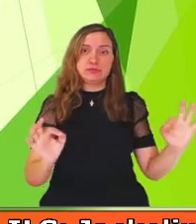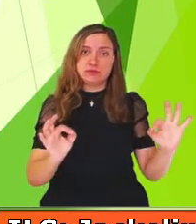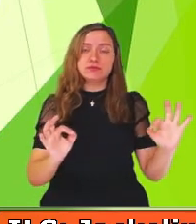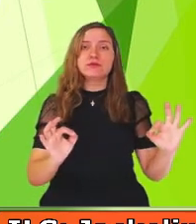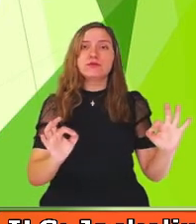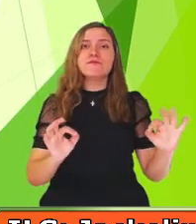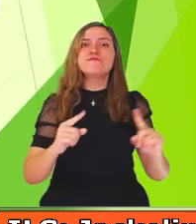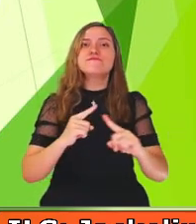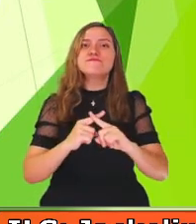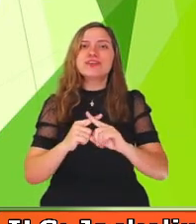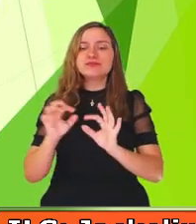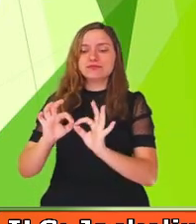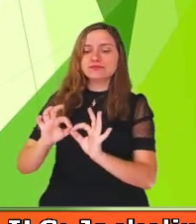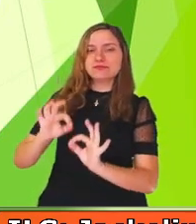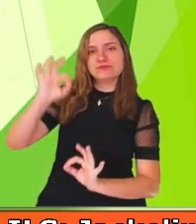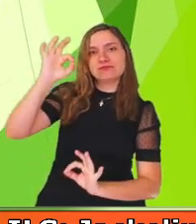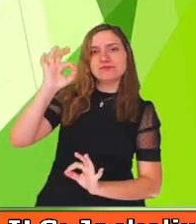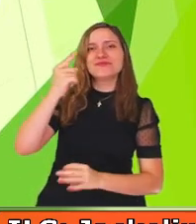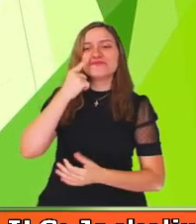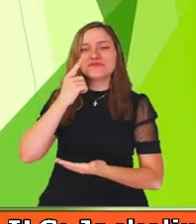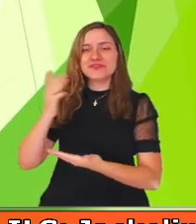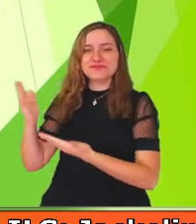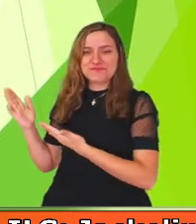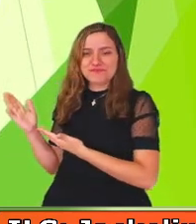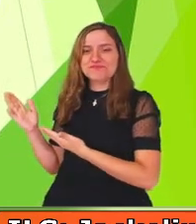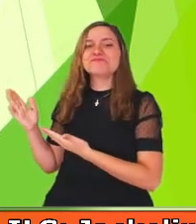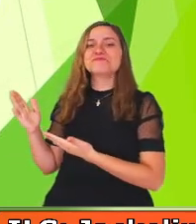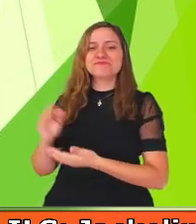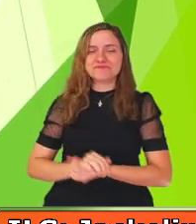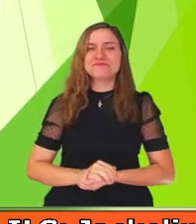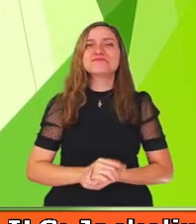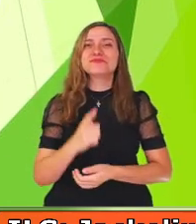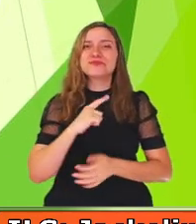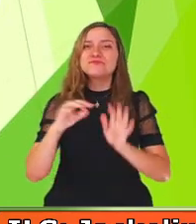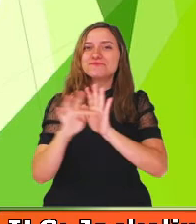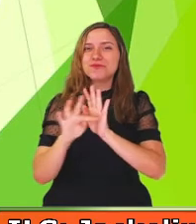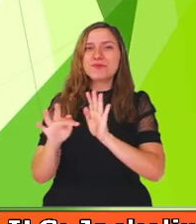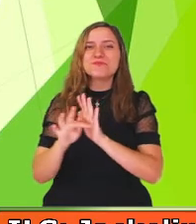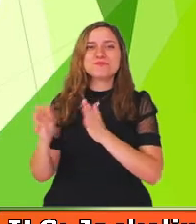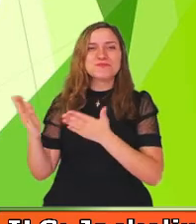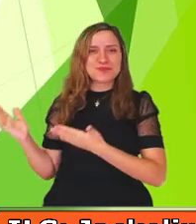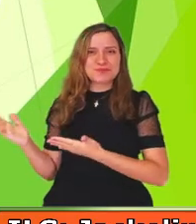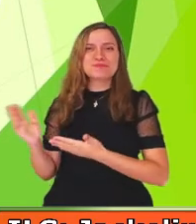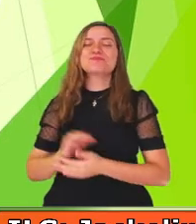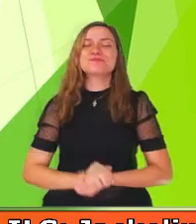pela altura, assim como é mostrado nesta fórmula aqui.